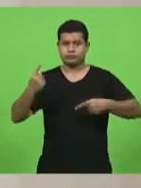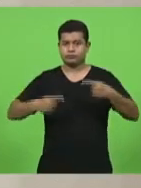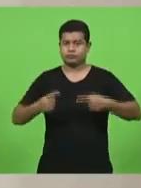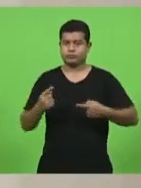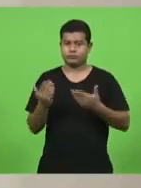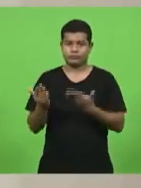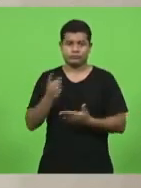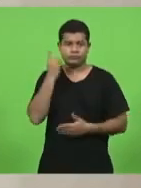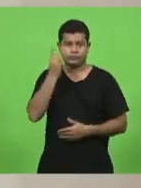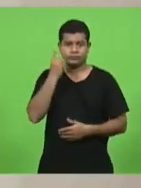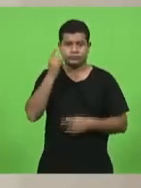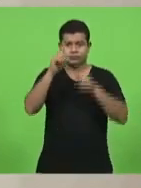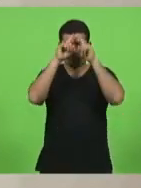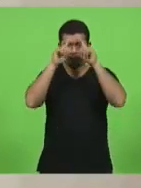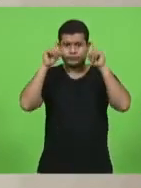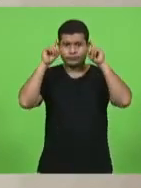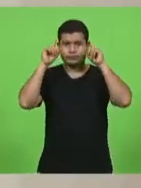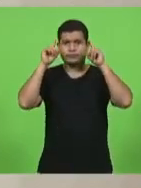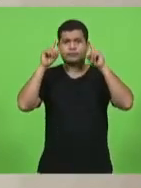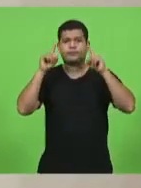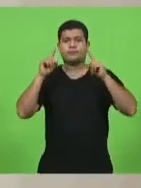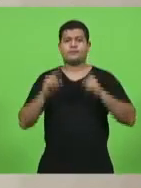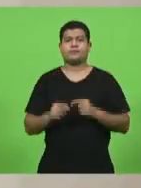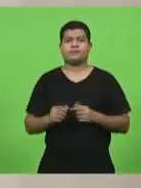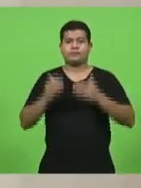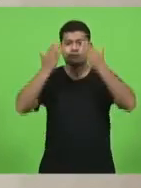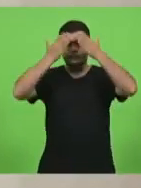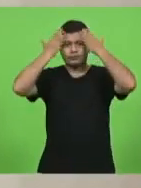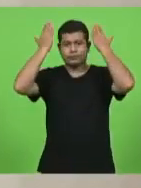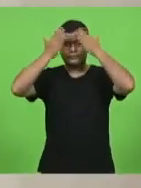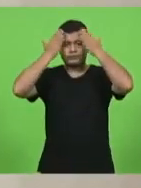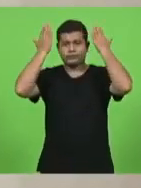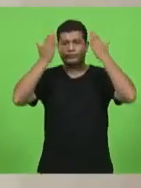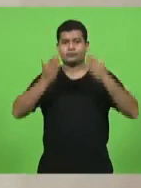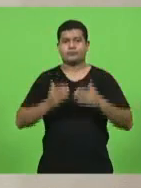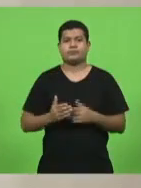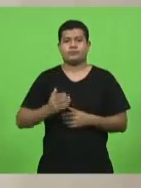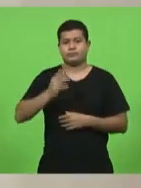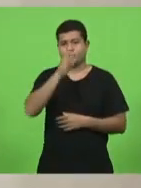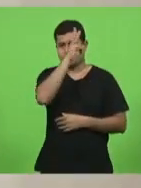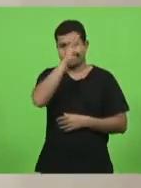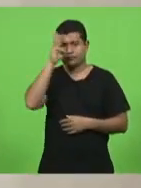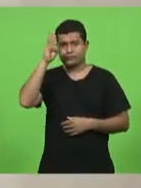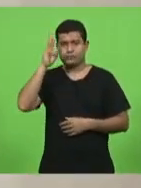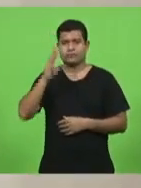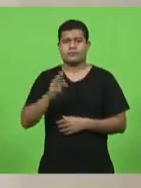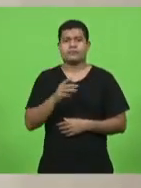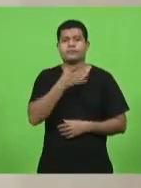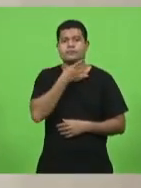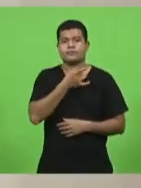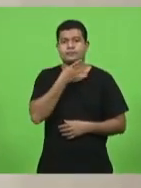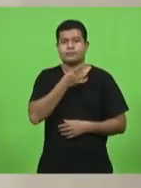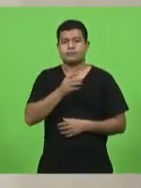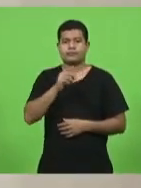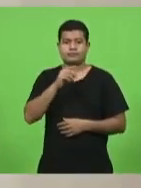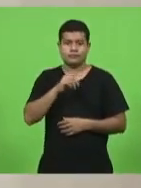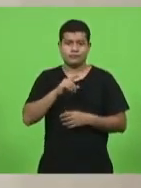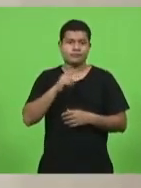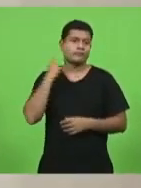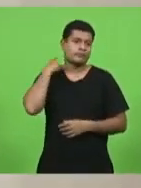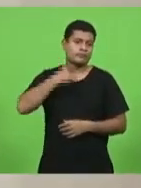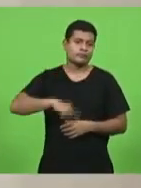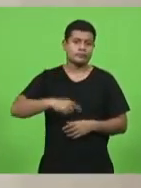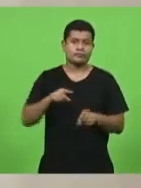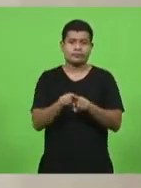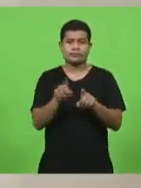senhores deputados Neudir Saretas, José Milton Schaefer, Volney Weber, Valdir Cobalquini, Silvio Drevick e Bruno Souza